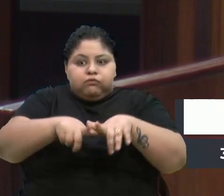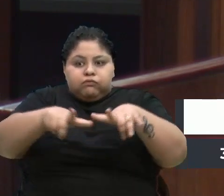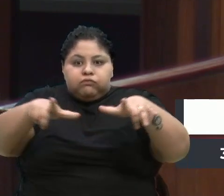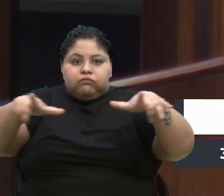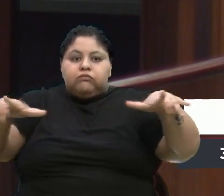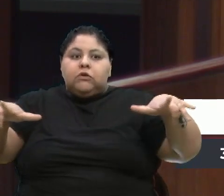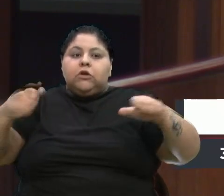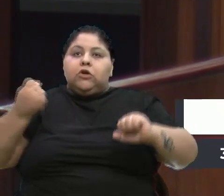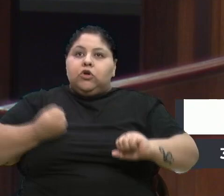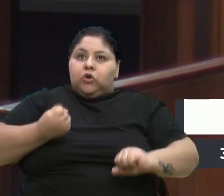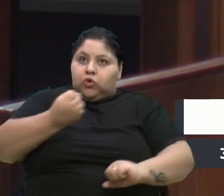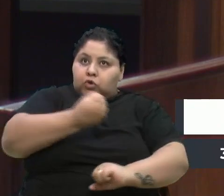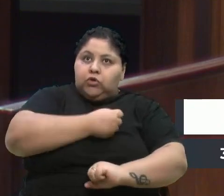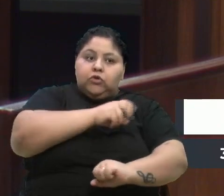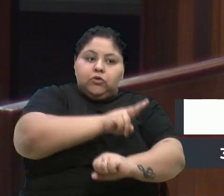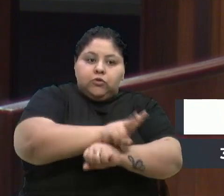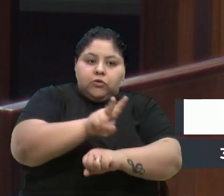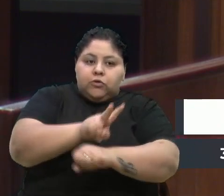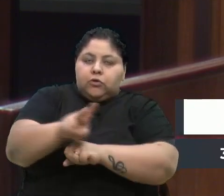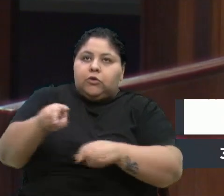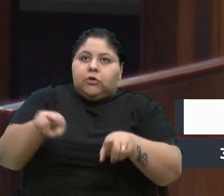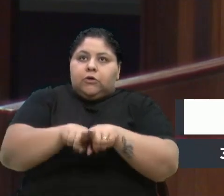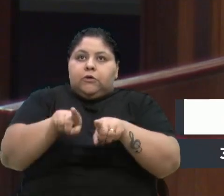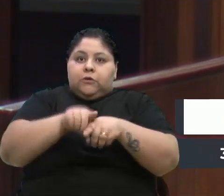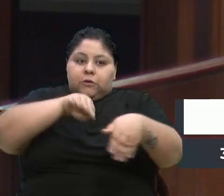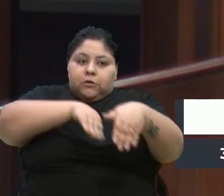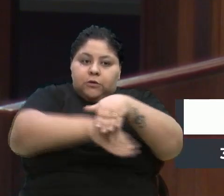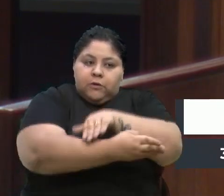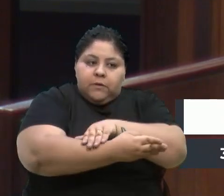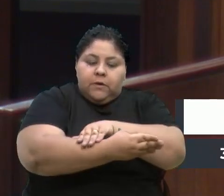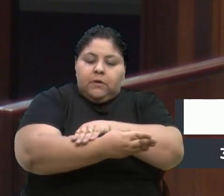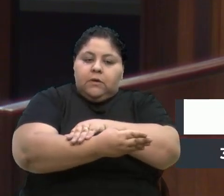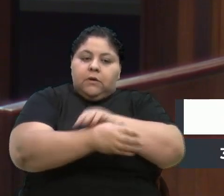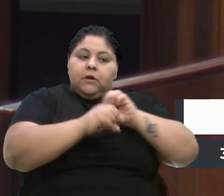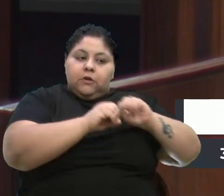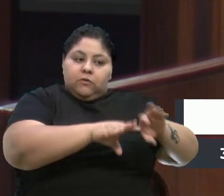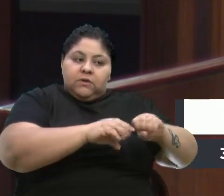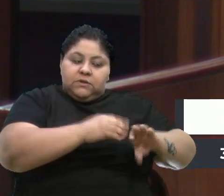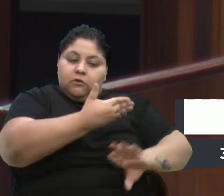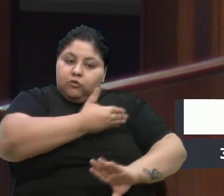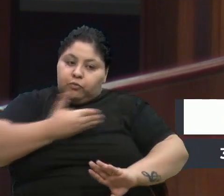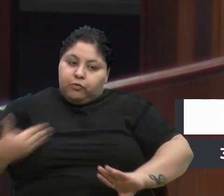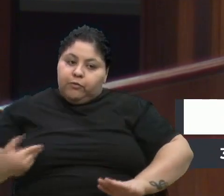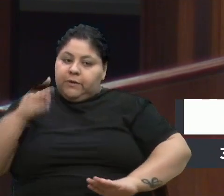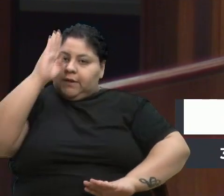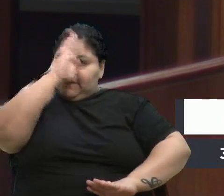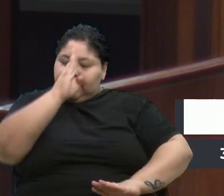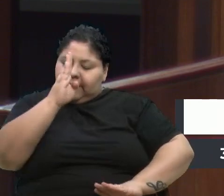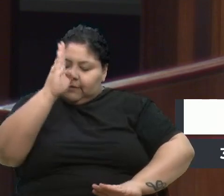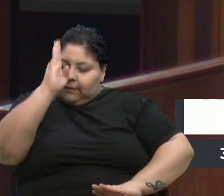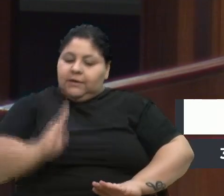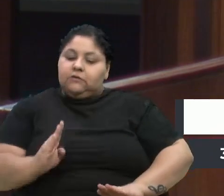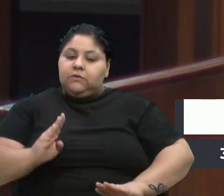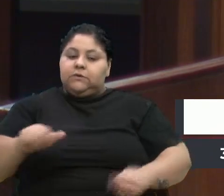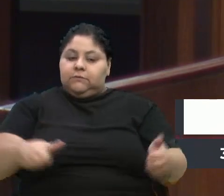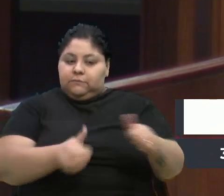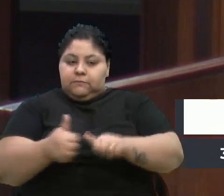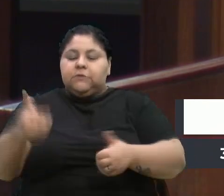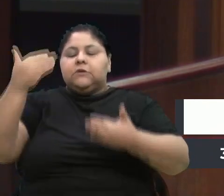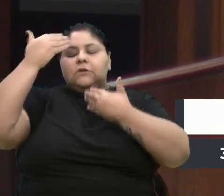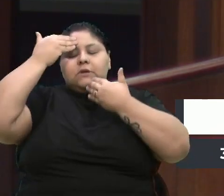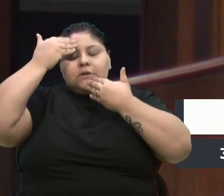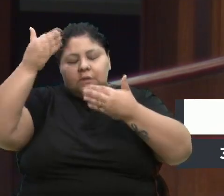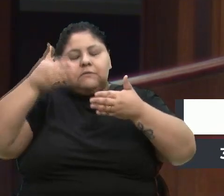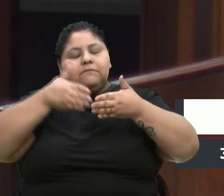esse número de vagas e o acesso à educação pública, gratuita e de qualidade. Agradeço a esse